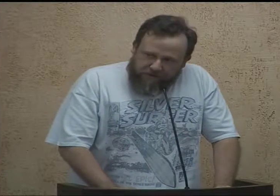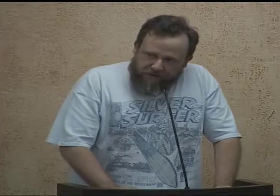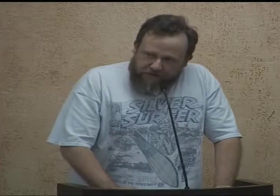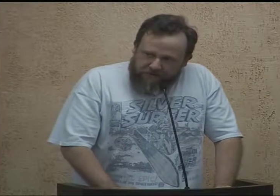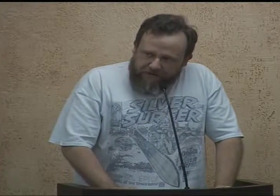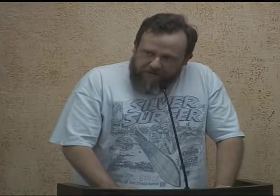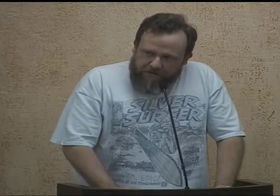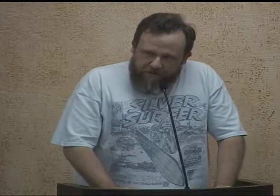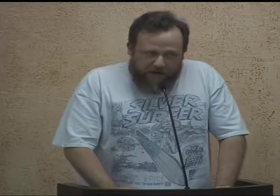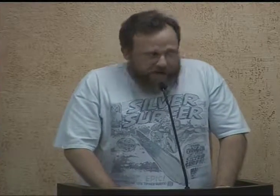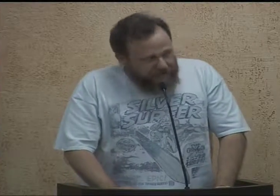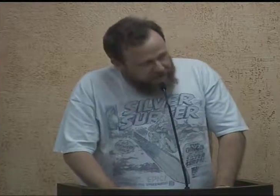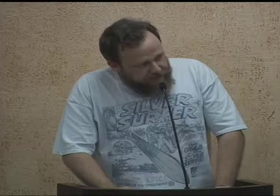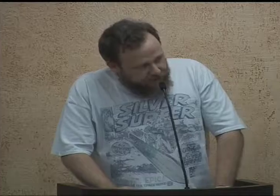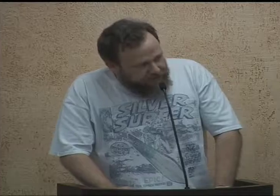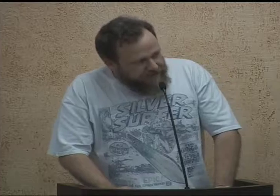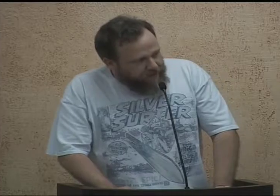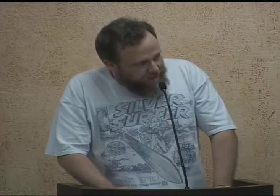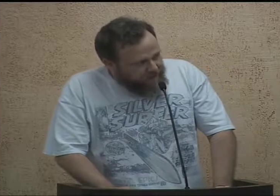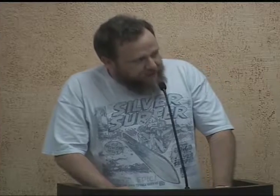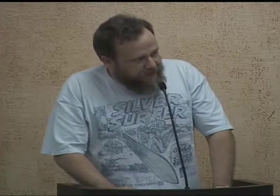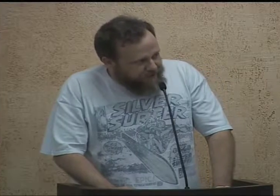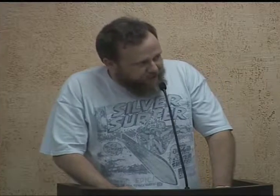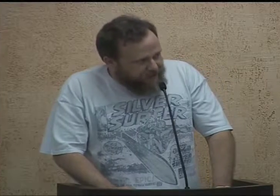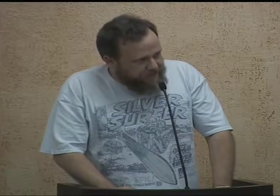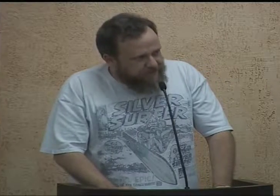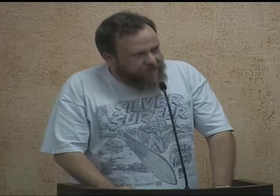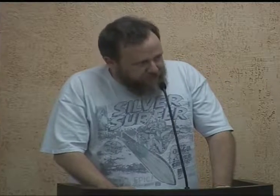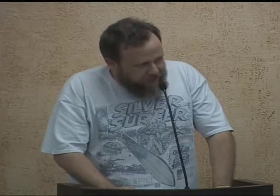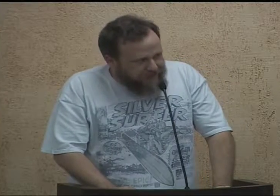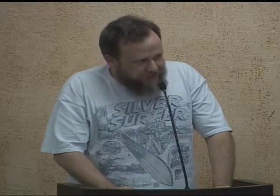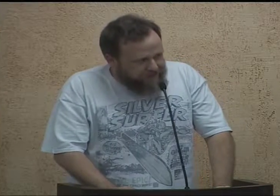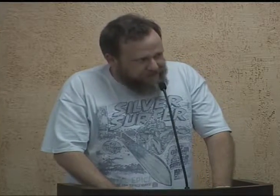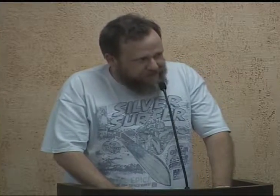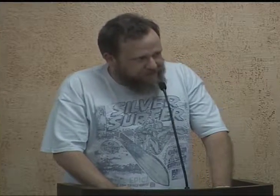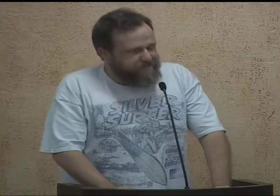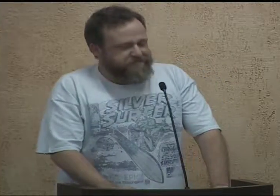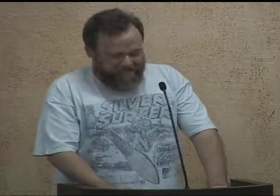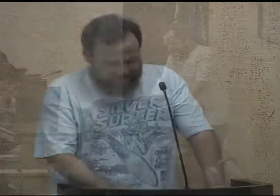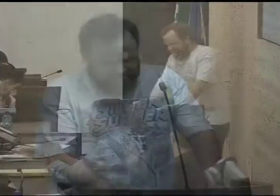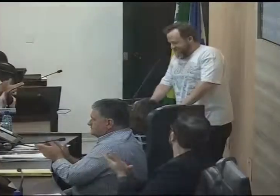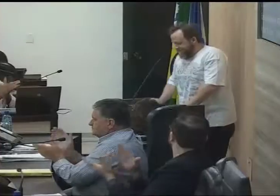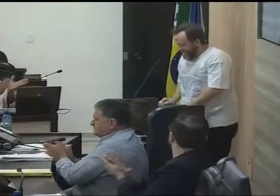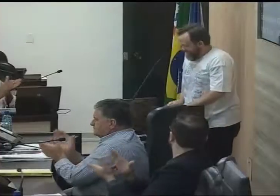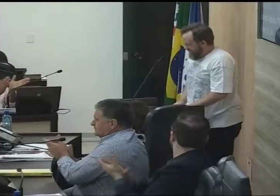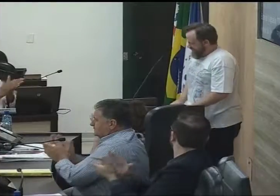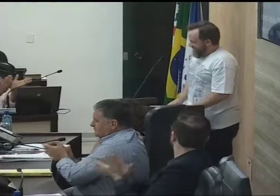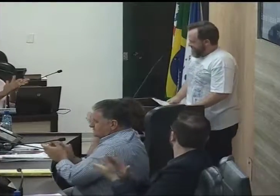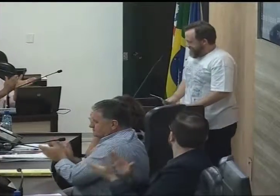e próspera para as histórias em quadrinhos em Limeira. Muito obrigado.